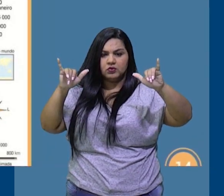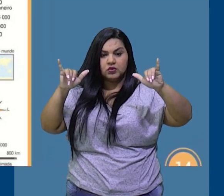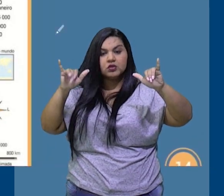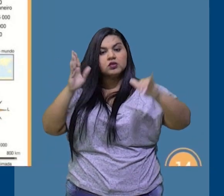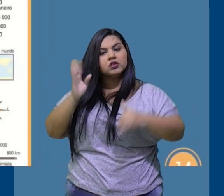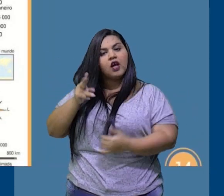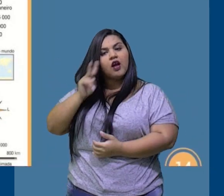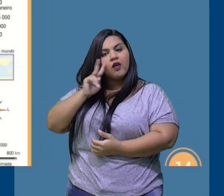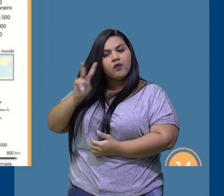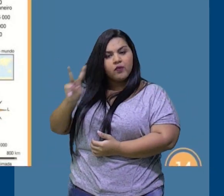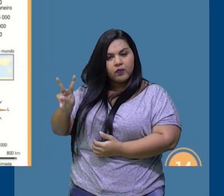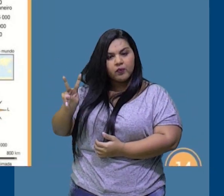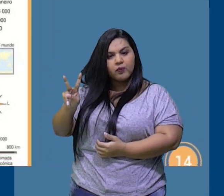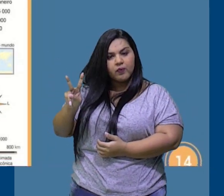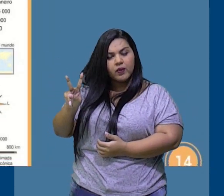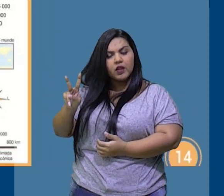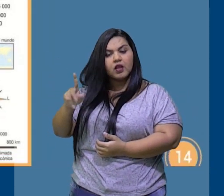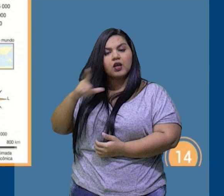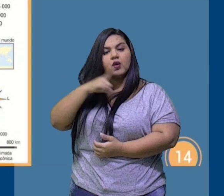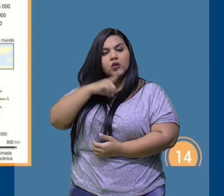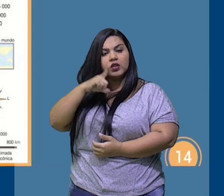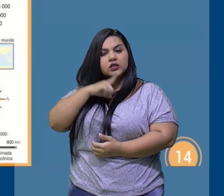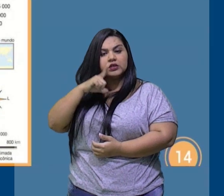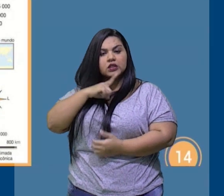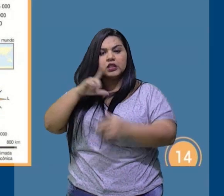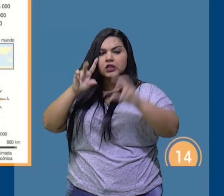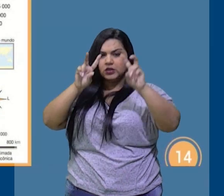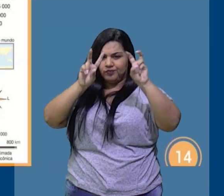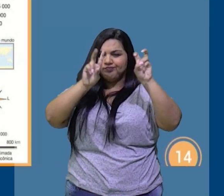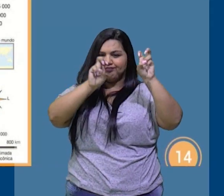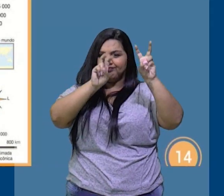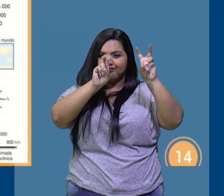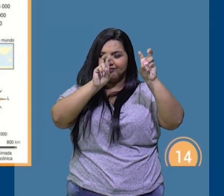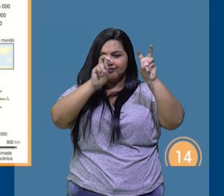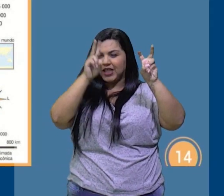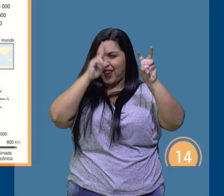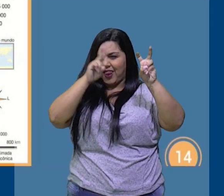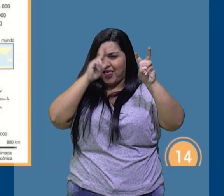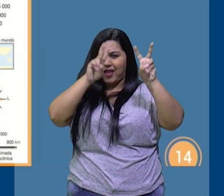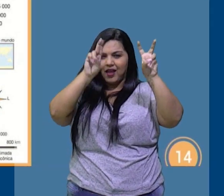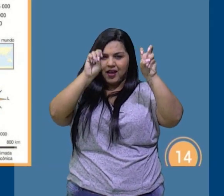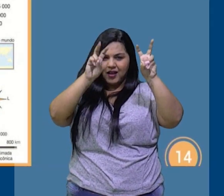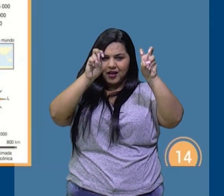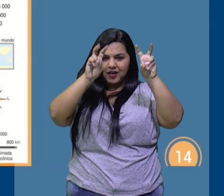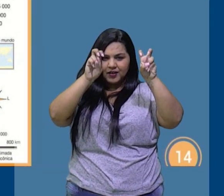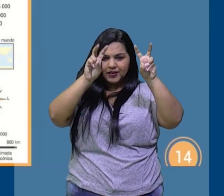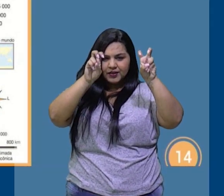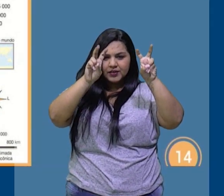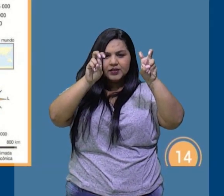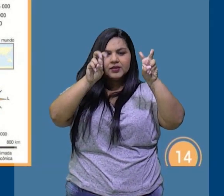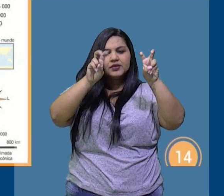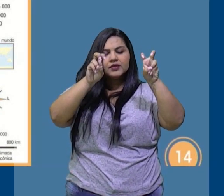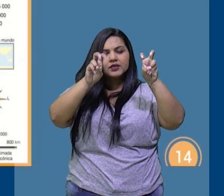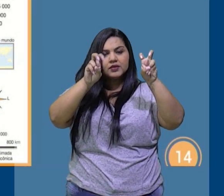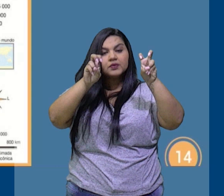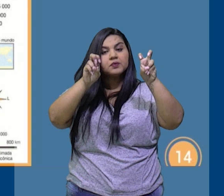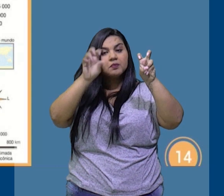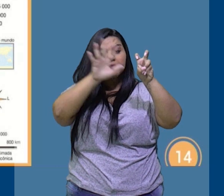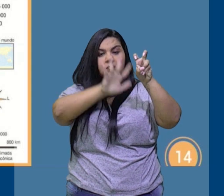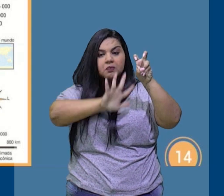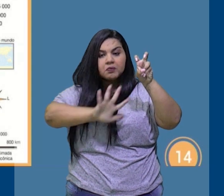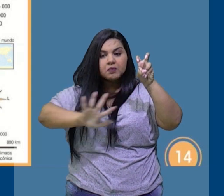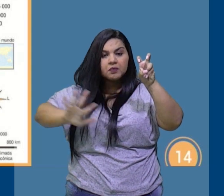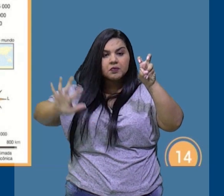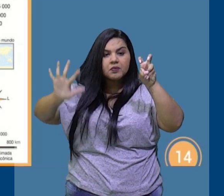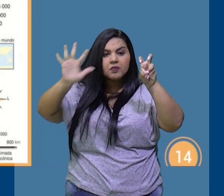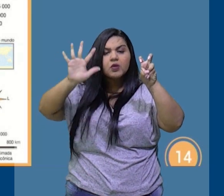anteriormente. Aí eu tenho, olha, o título, né, só para a gente relembrar, nós já vimos ali o título do mapa, né, esse